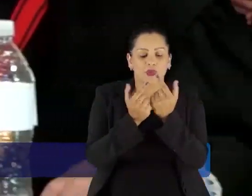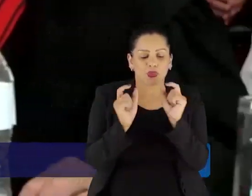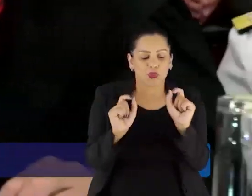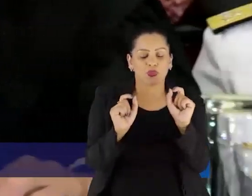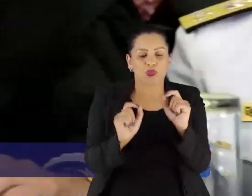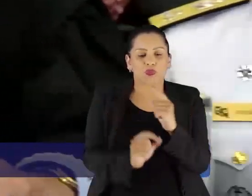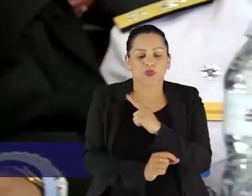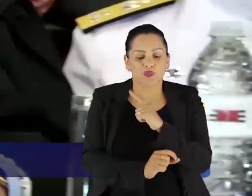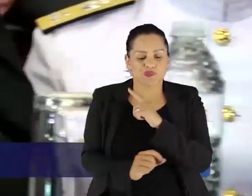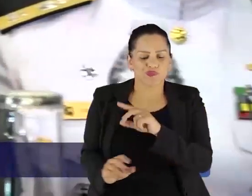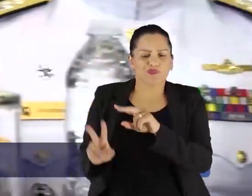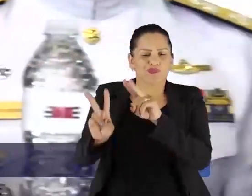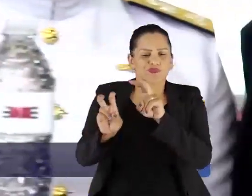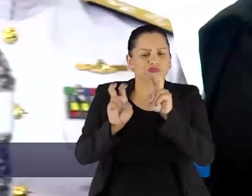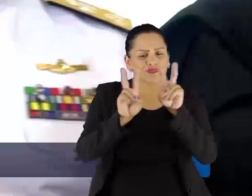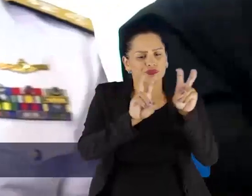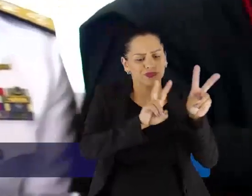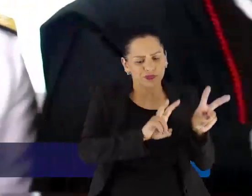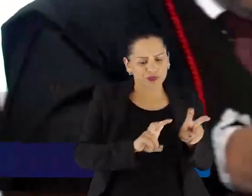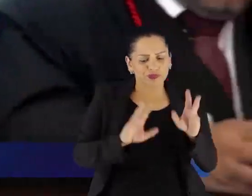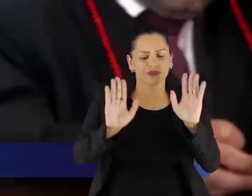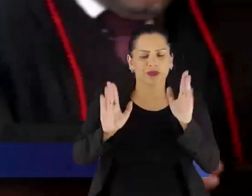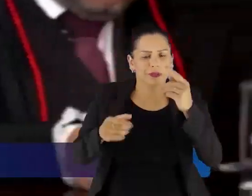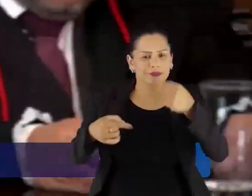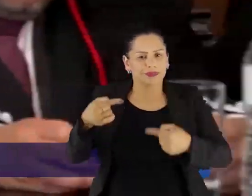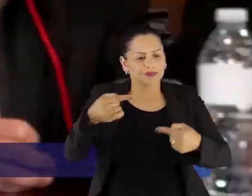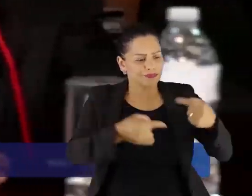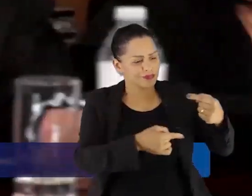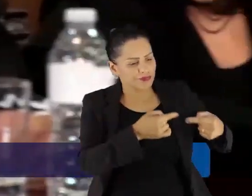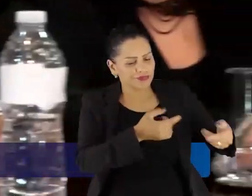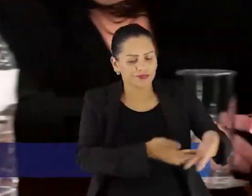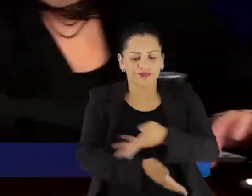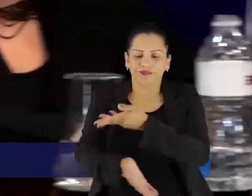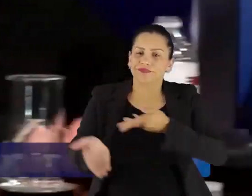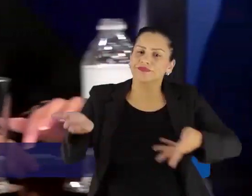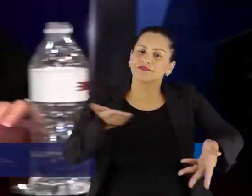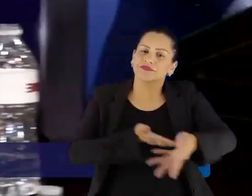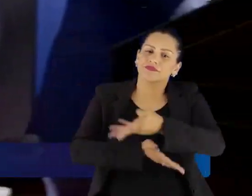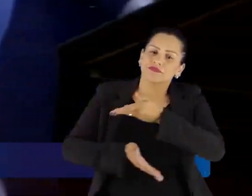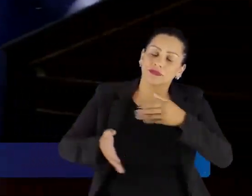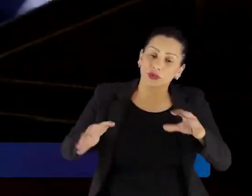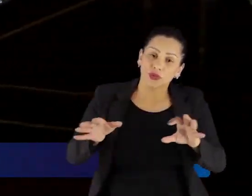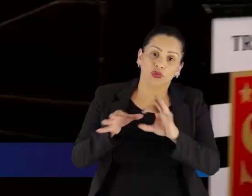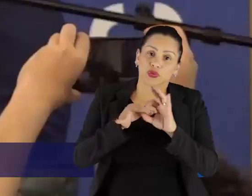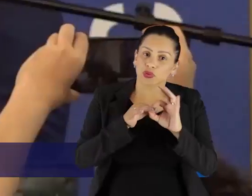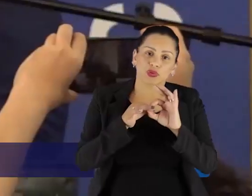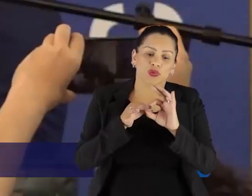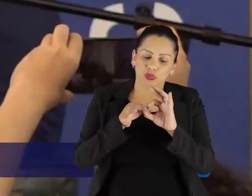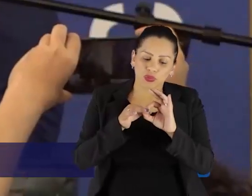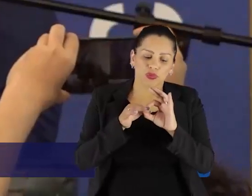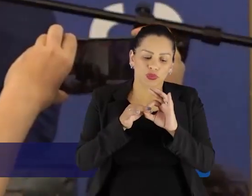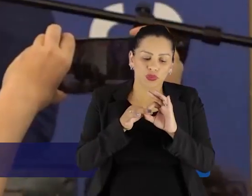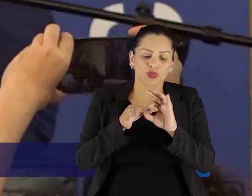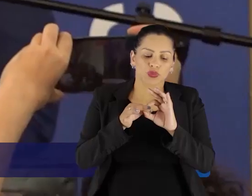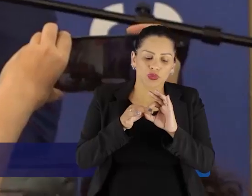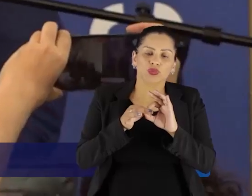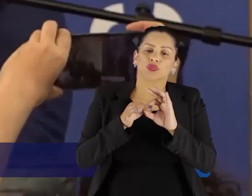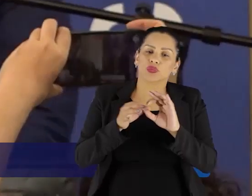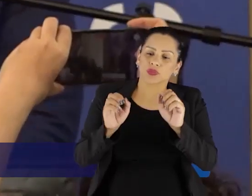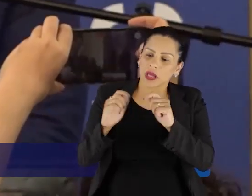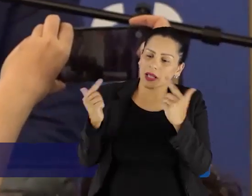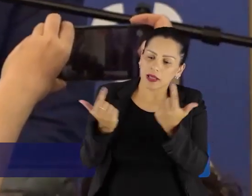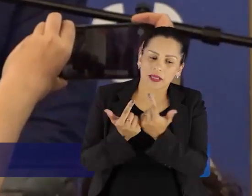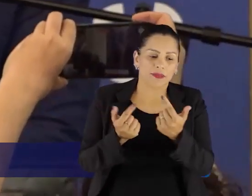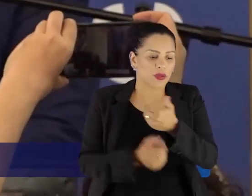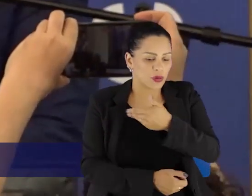grandes temas que nós debatemos Juntos junto ao Parlamento de São Paulo ao